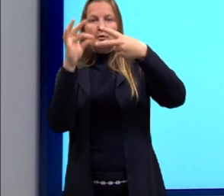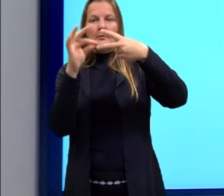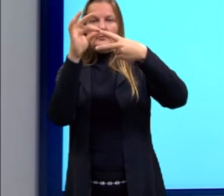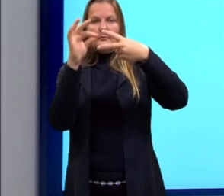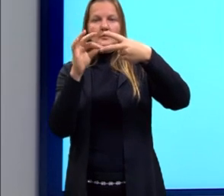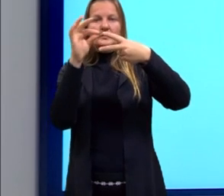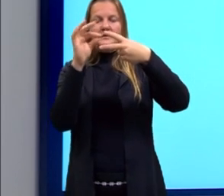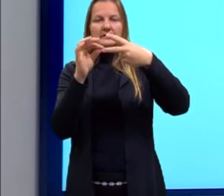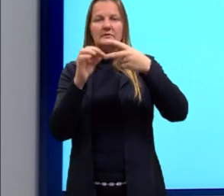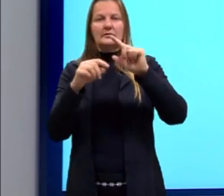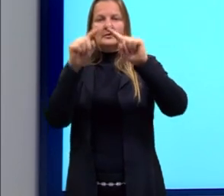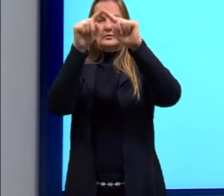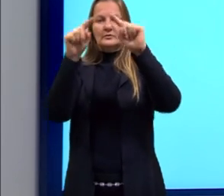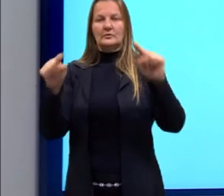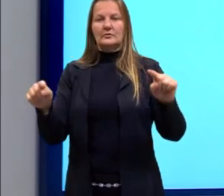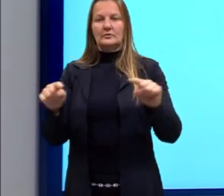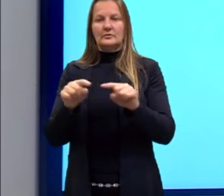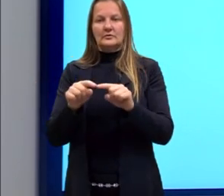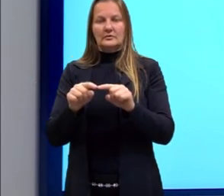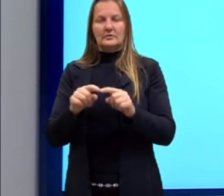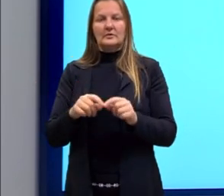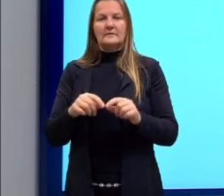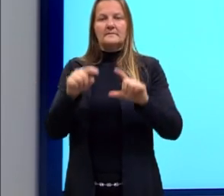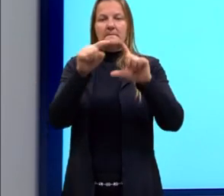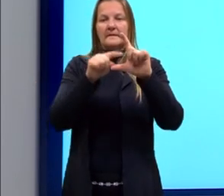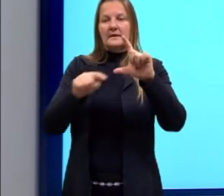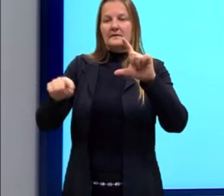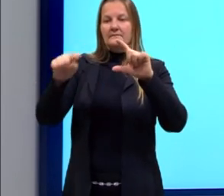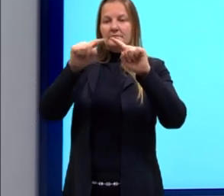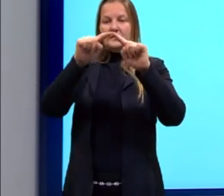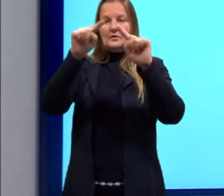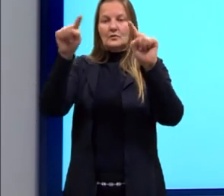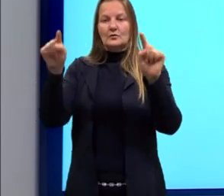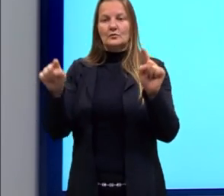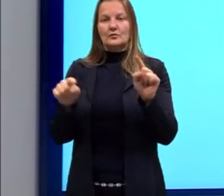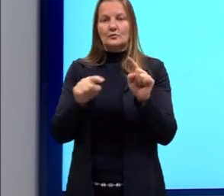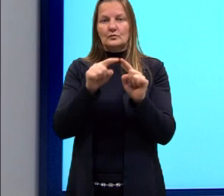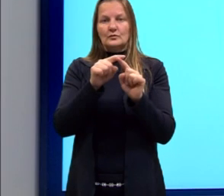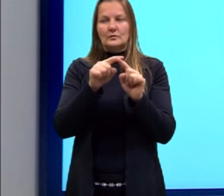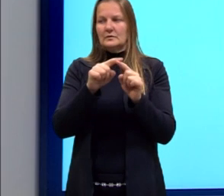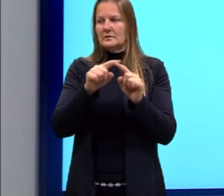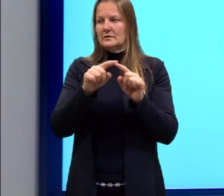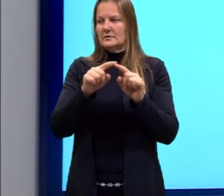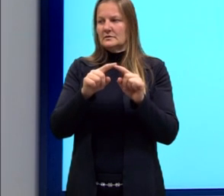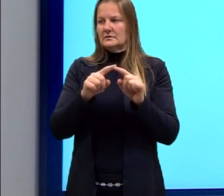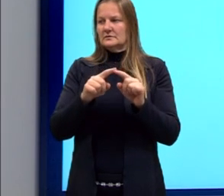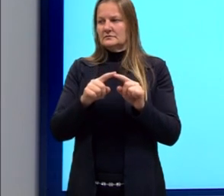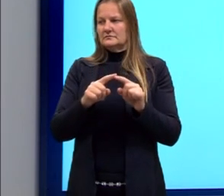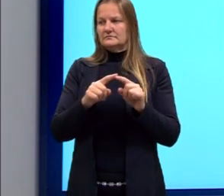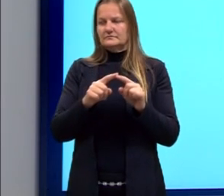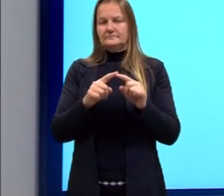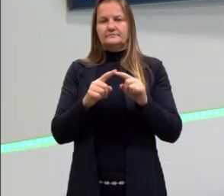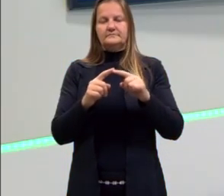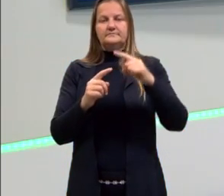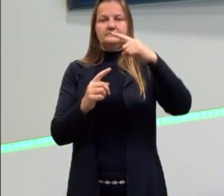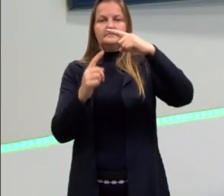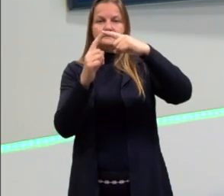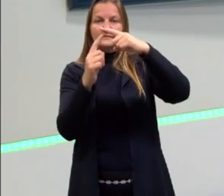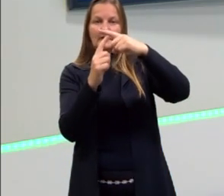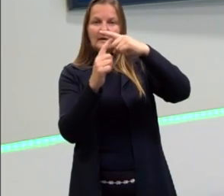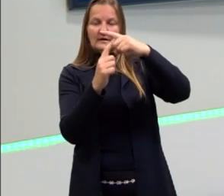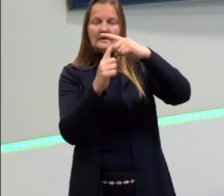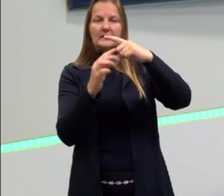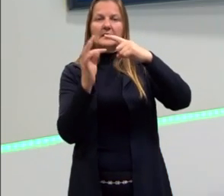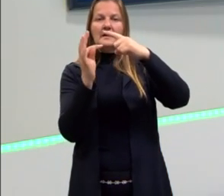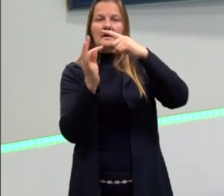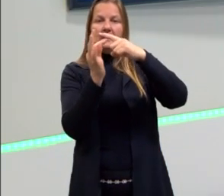quadriláteros circunferência e círculo perímetro e área Estes são alguns conceitos tá aqui nós